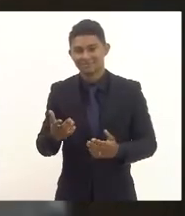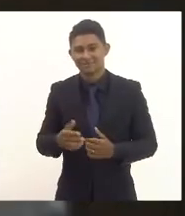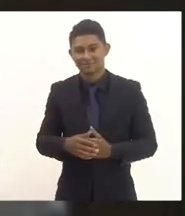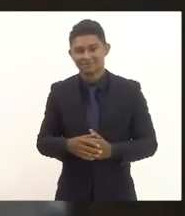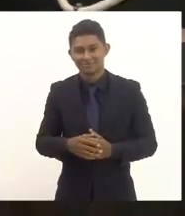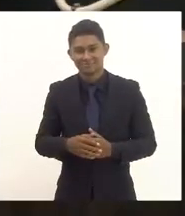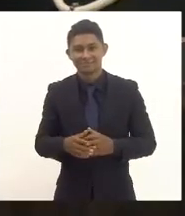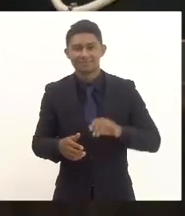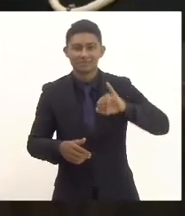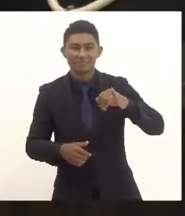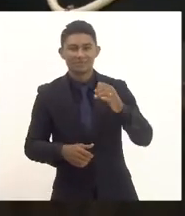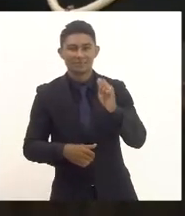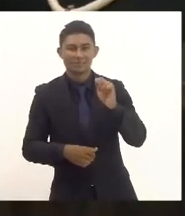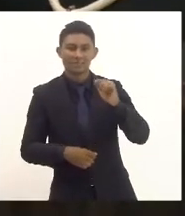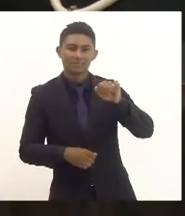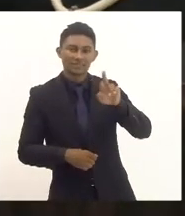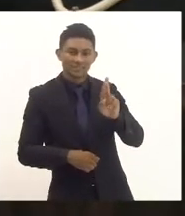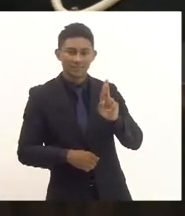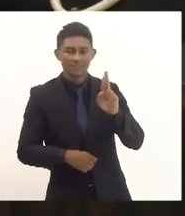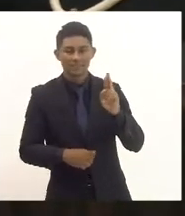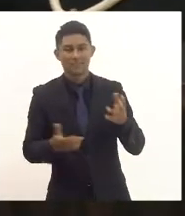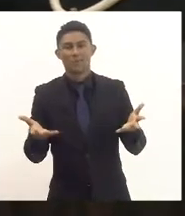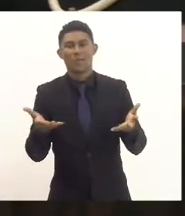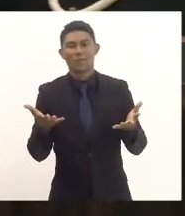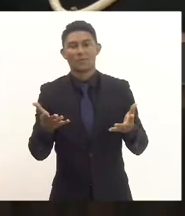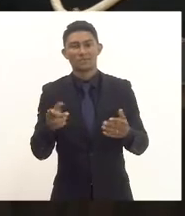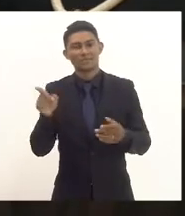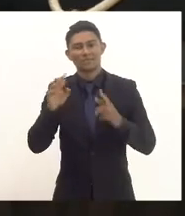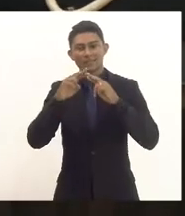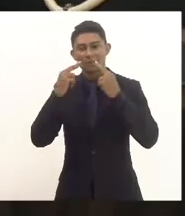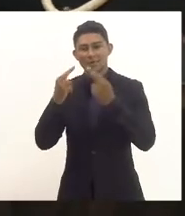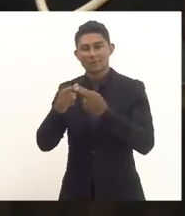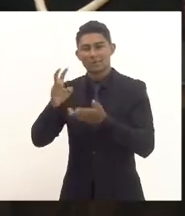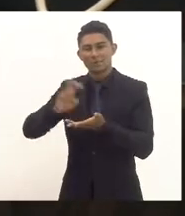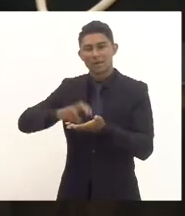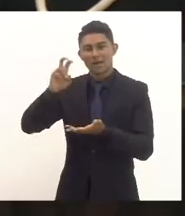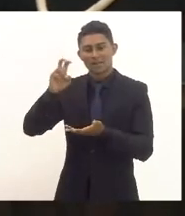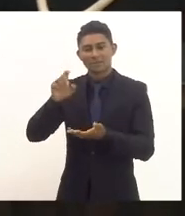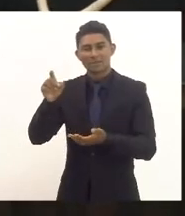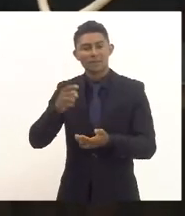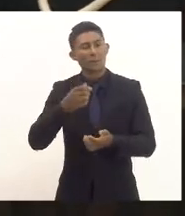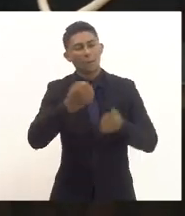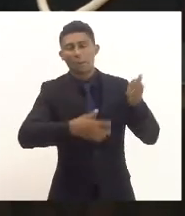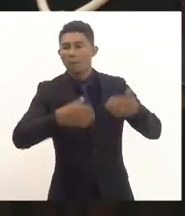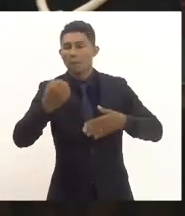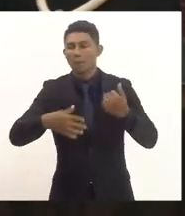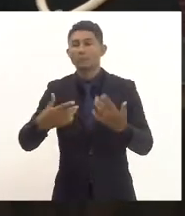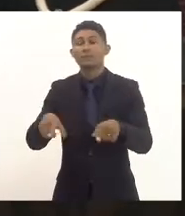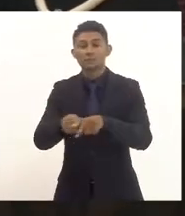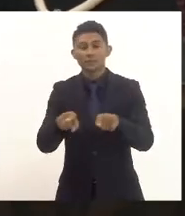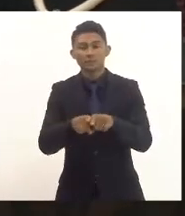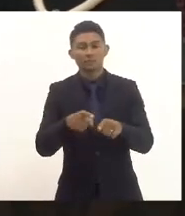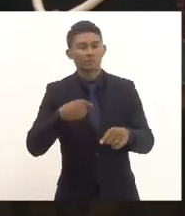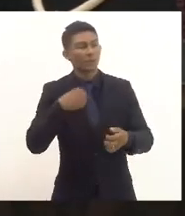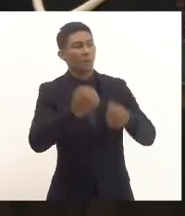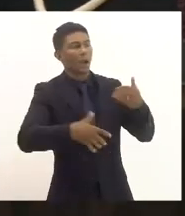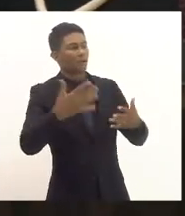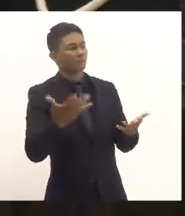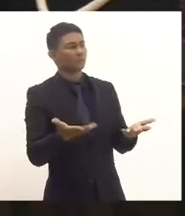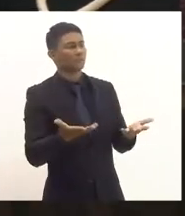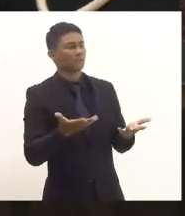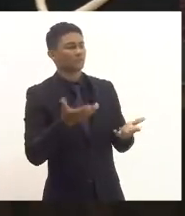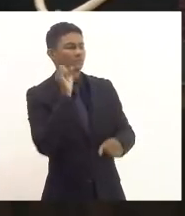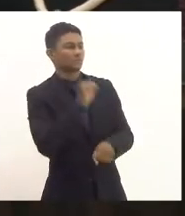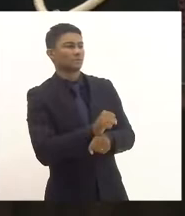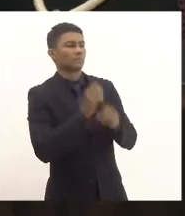Jair Bittencourt tava falando hoje numa audiência pública que nós realizamos e ele também parou de falar porque ele queria atenção